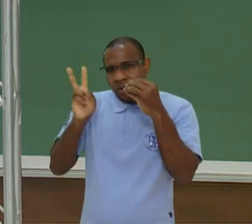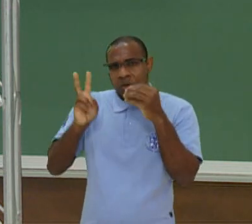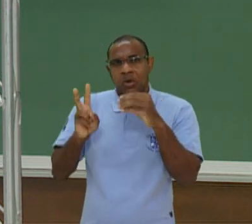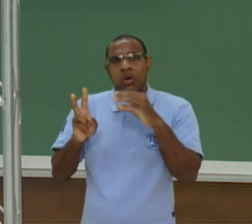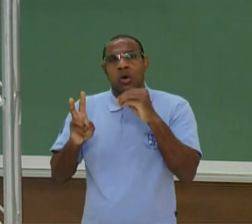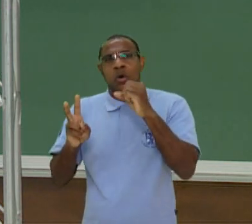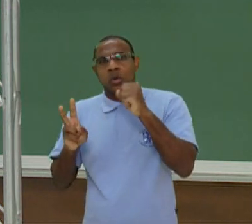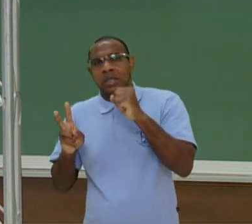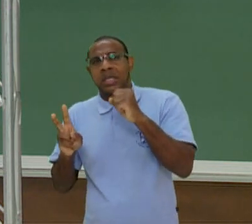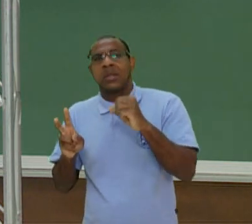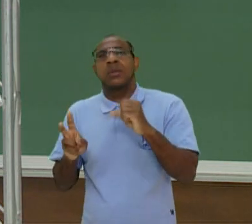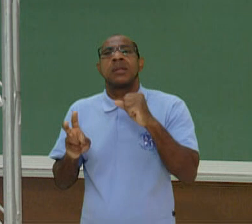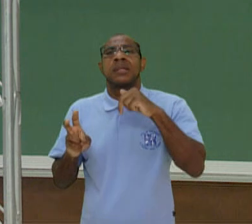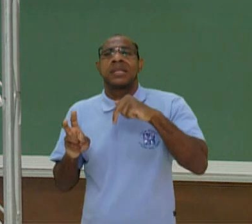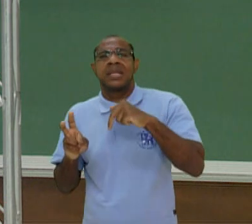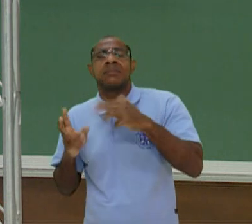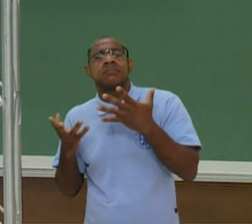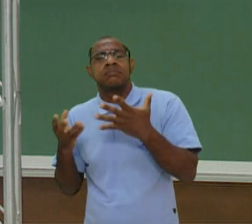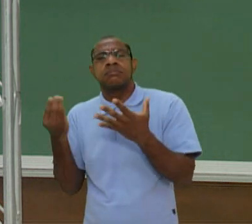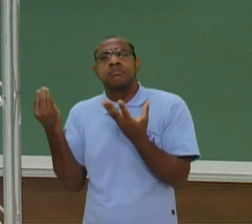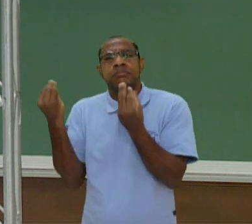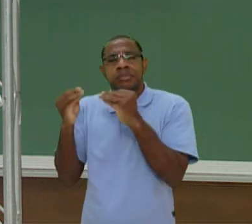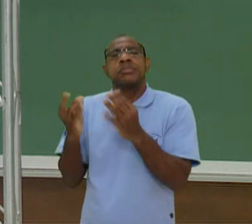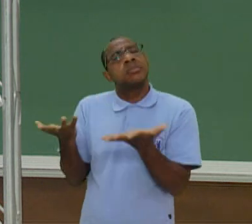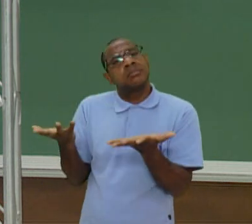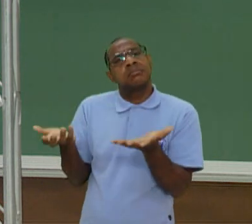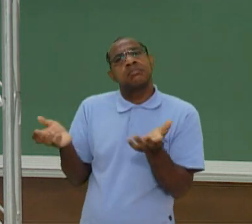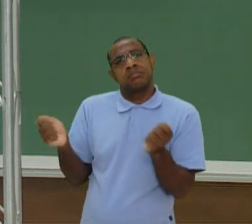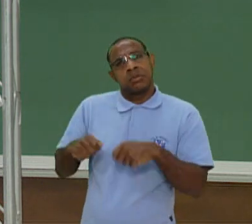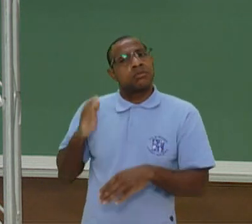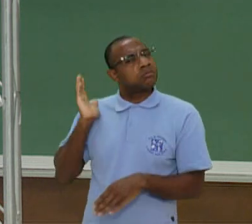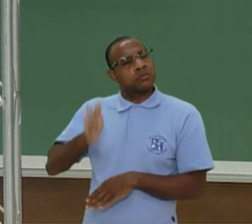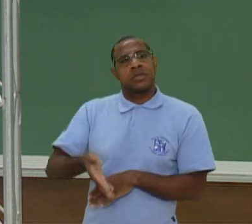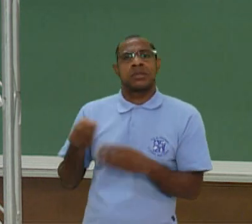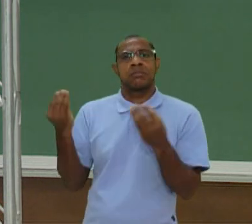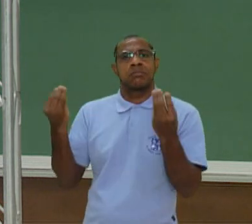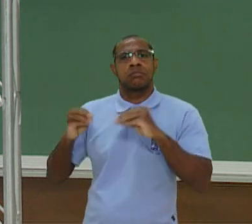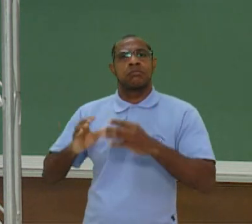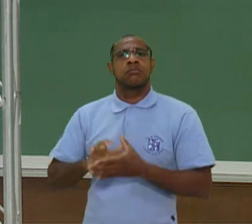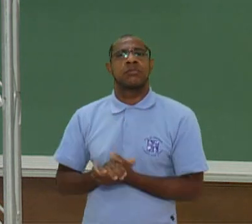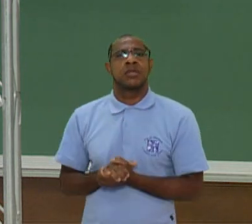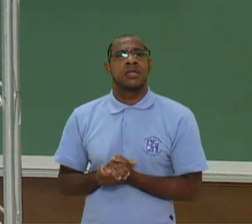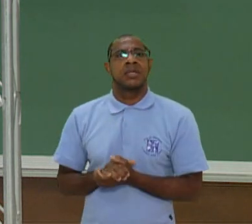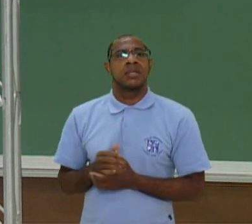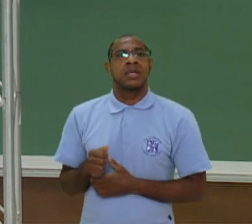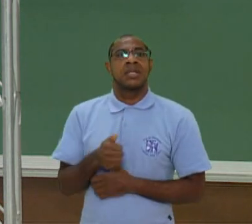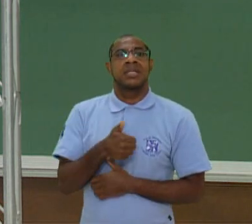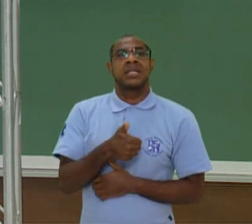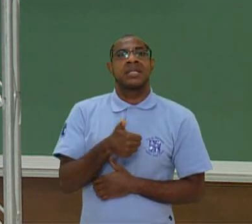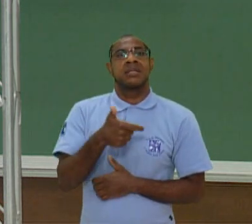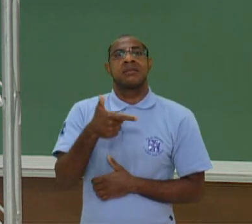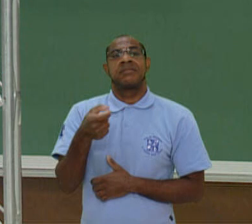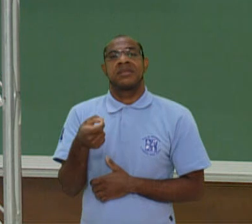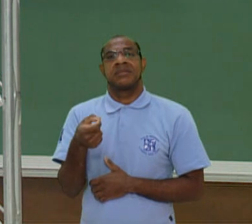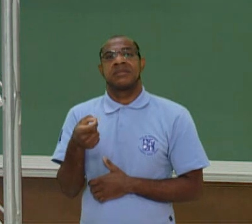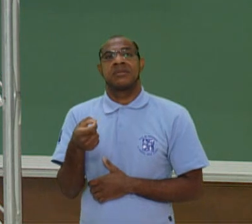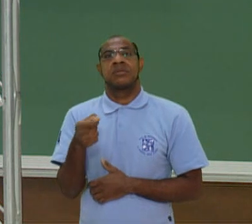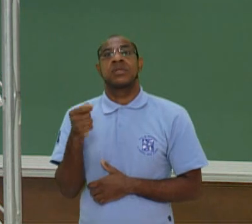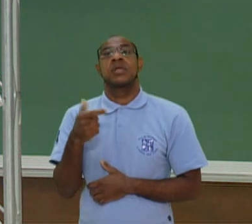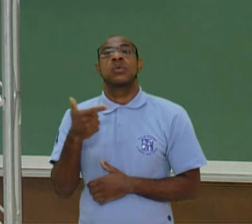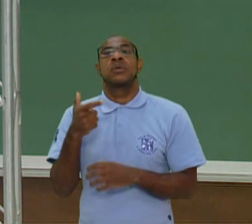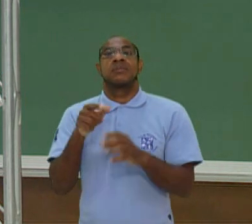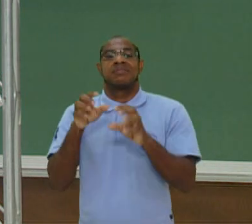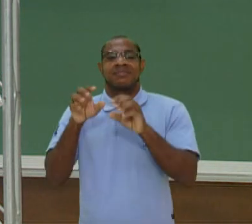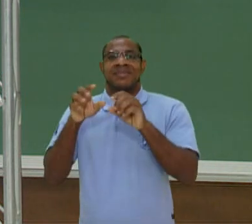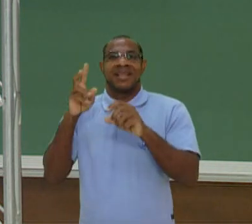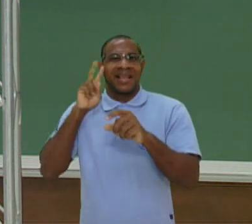notáveis ou dos ângulos notáveis, que é 30, 45 e 60, você vai notar o seguinte, 120 graus ele passa para o quadrante 2. Lembra